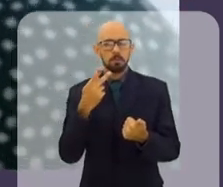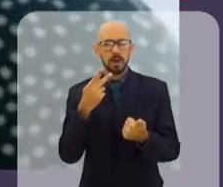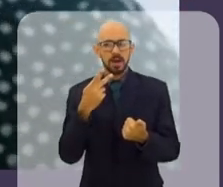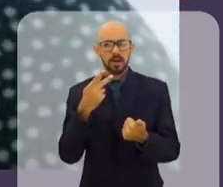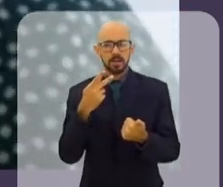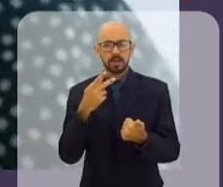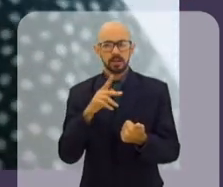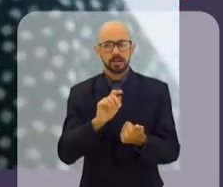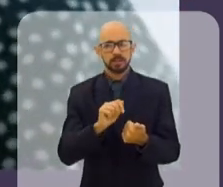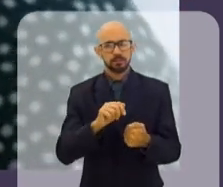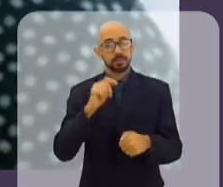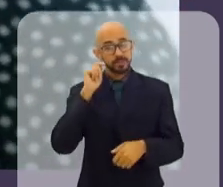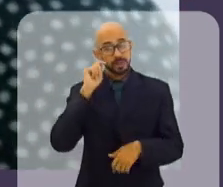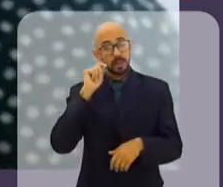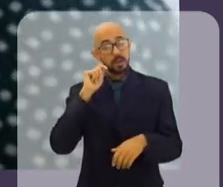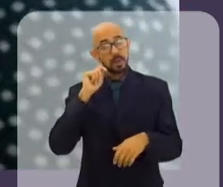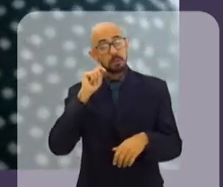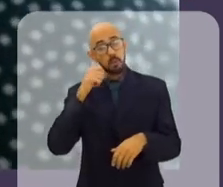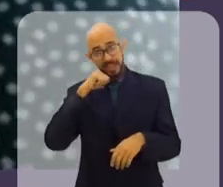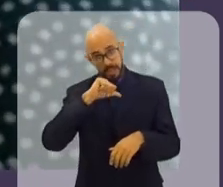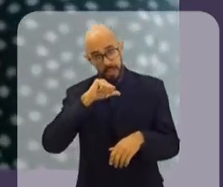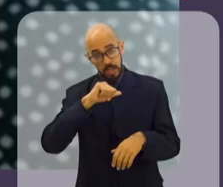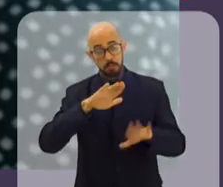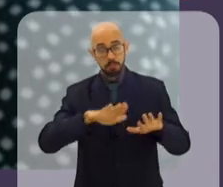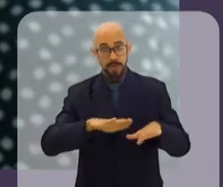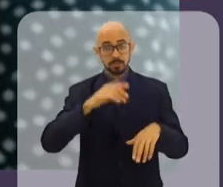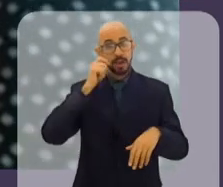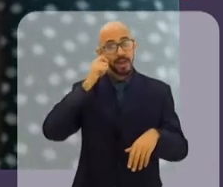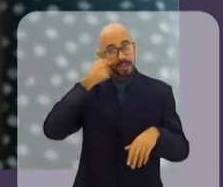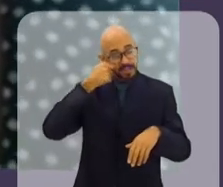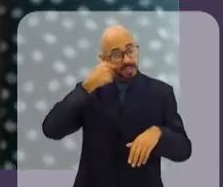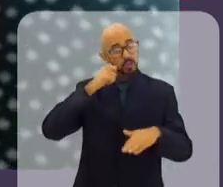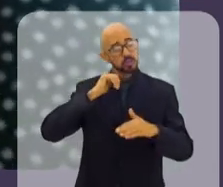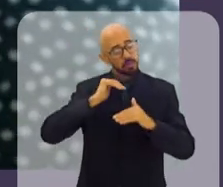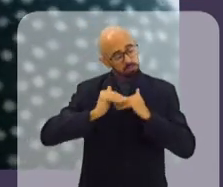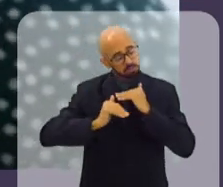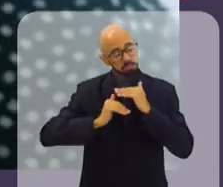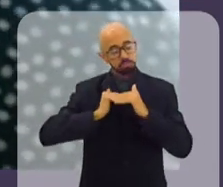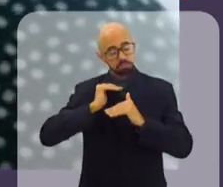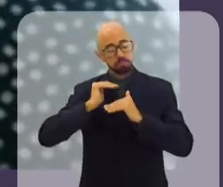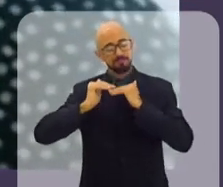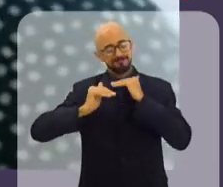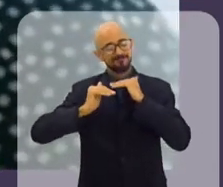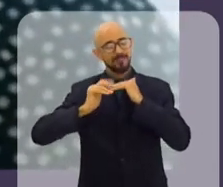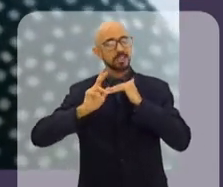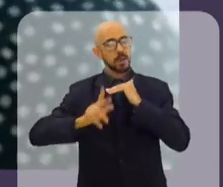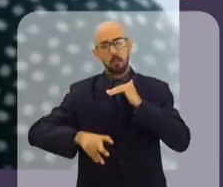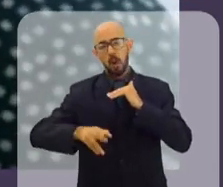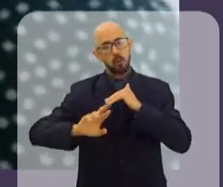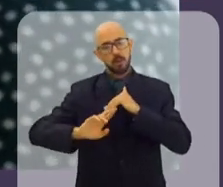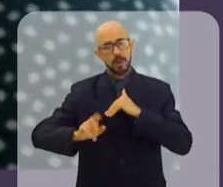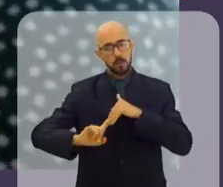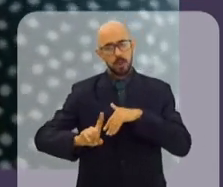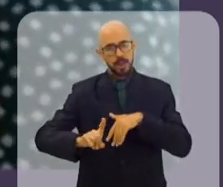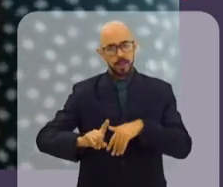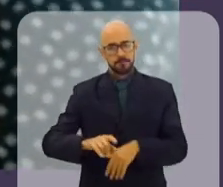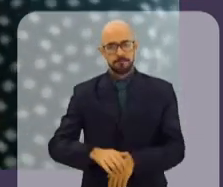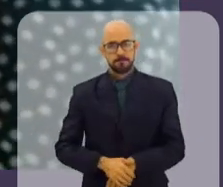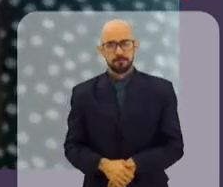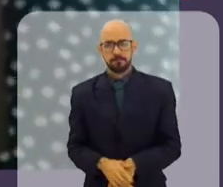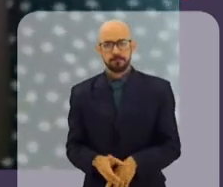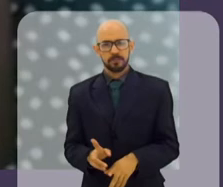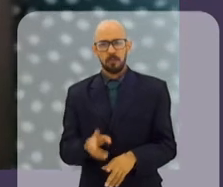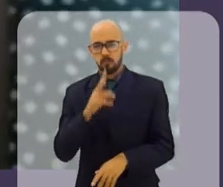para mulheres. E para negros, eu acho que ainda está avançando, mas não na mesma velocidade ou na